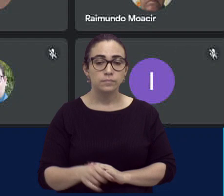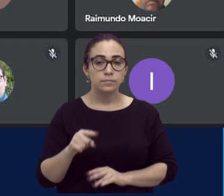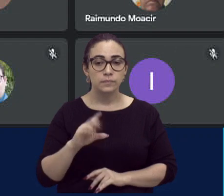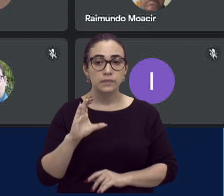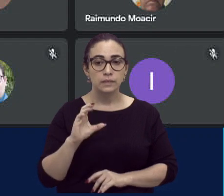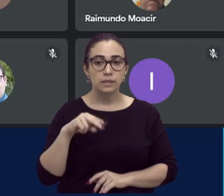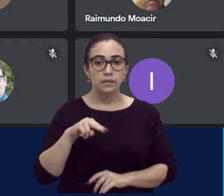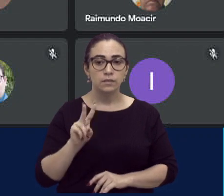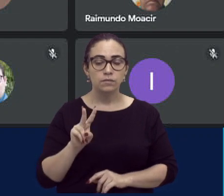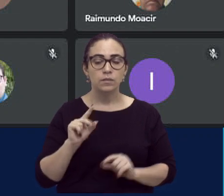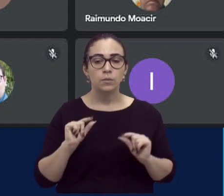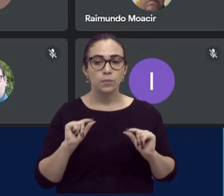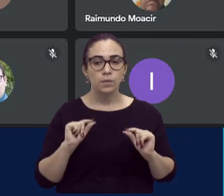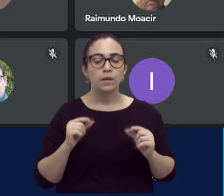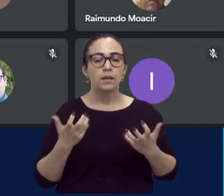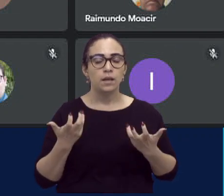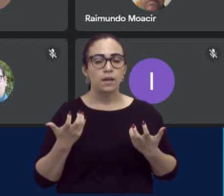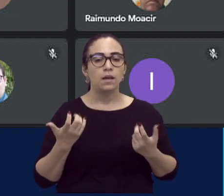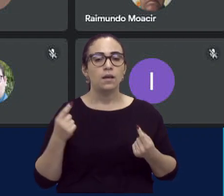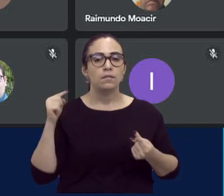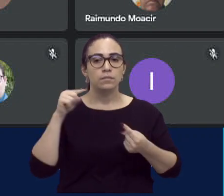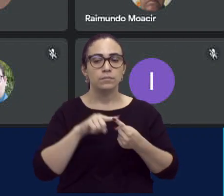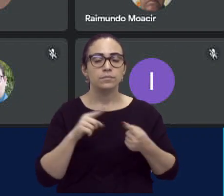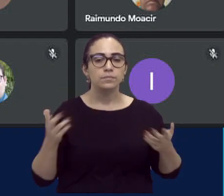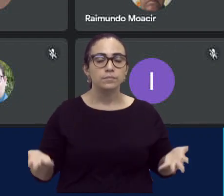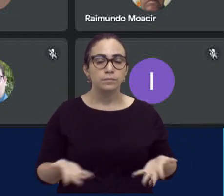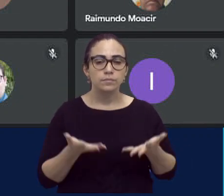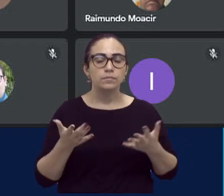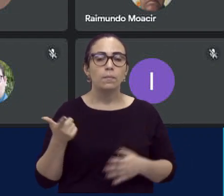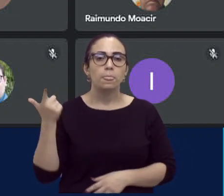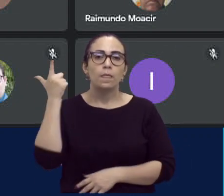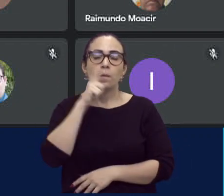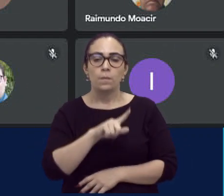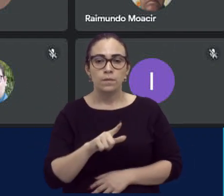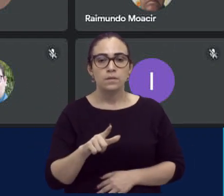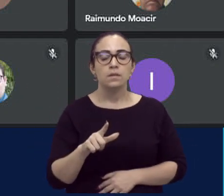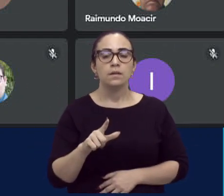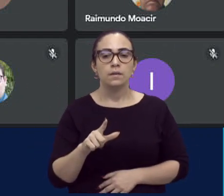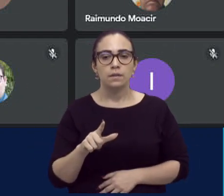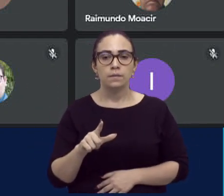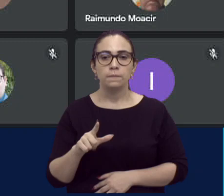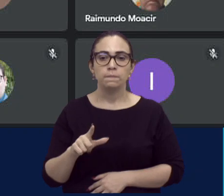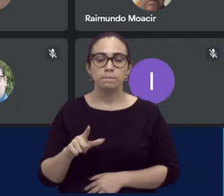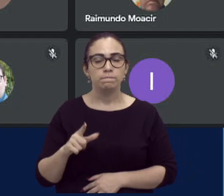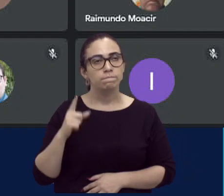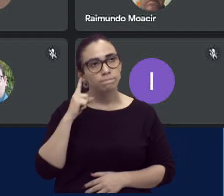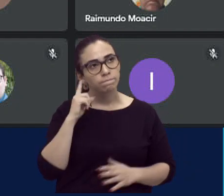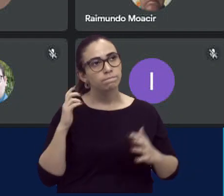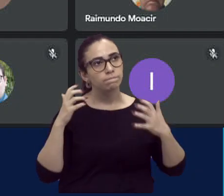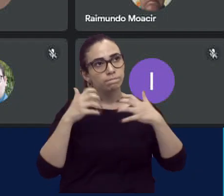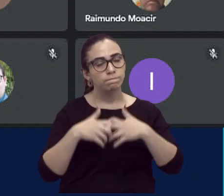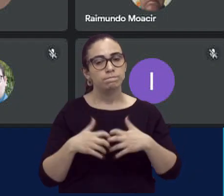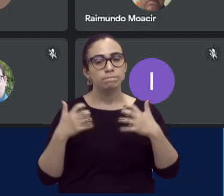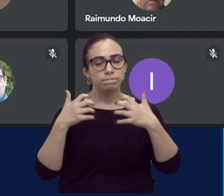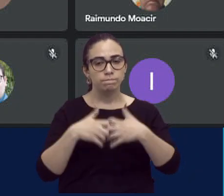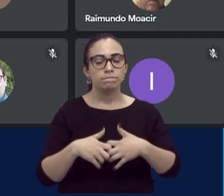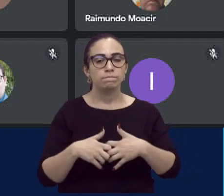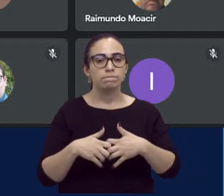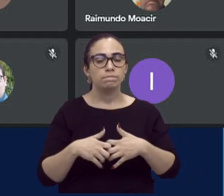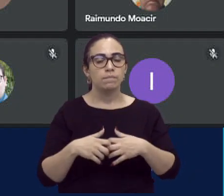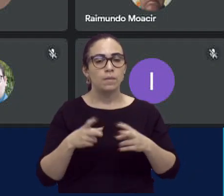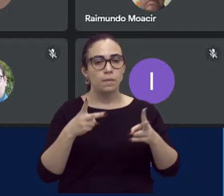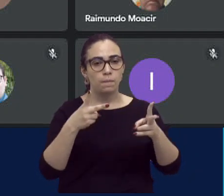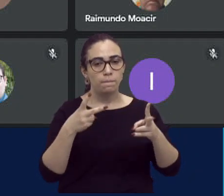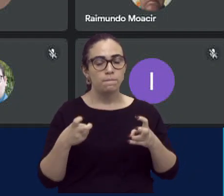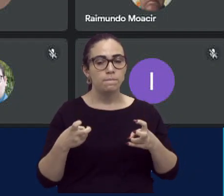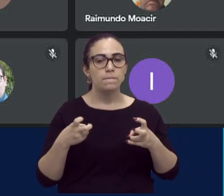é justamente esse fato. É quando você consegue parar e você consegue interpretar